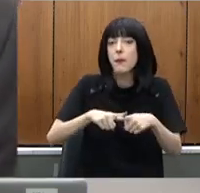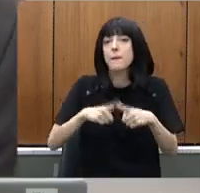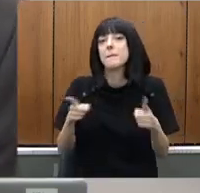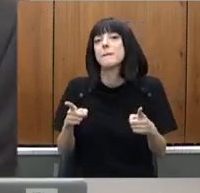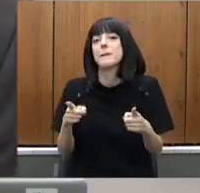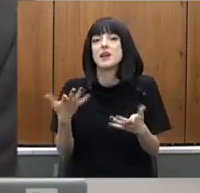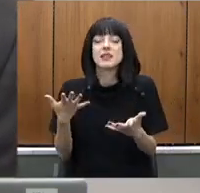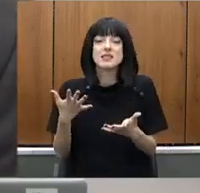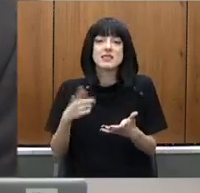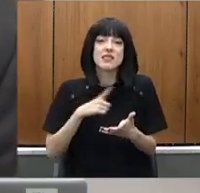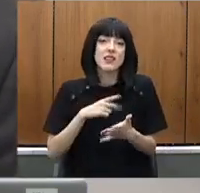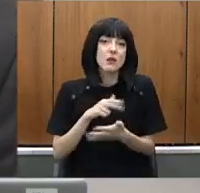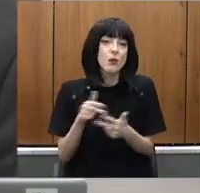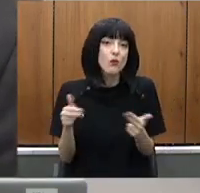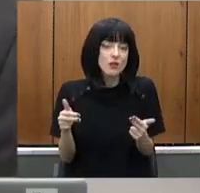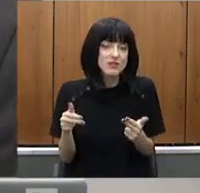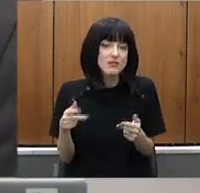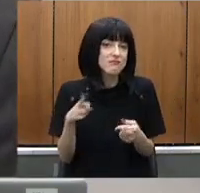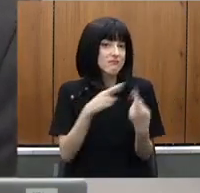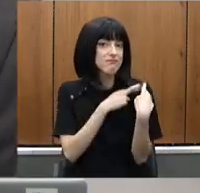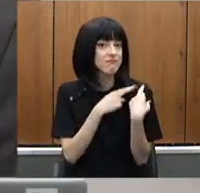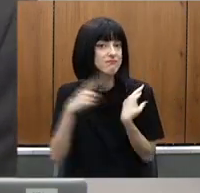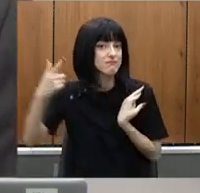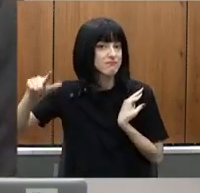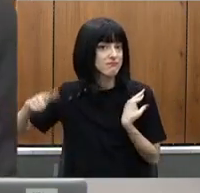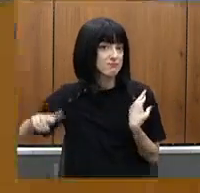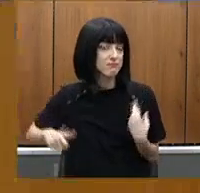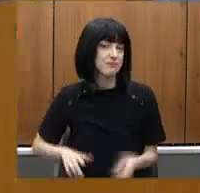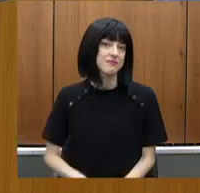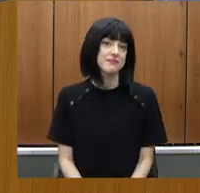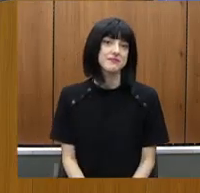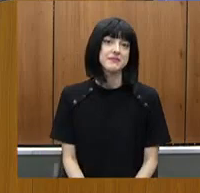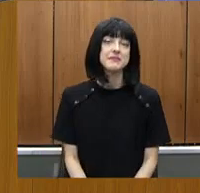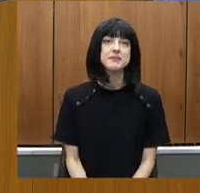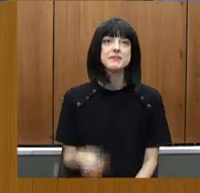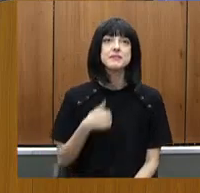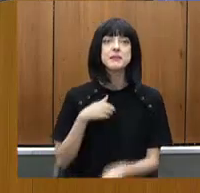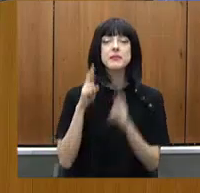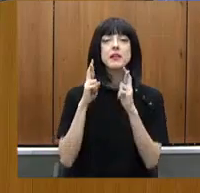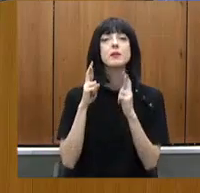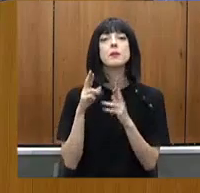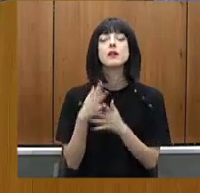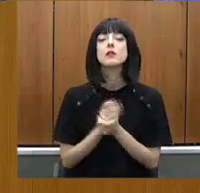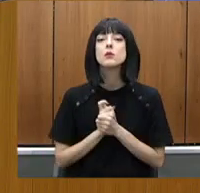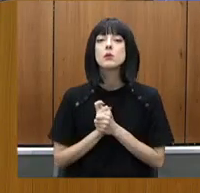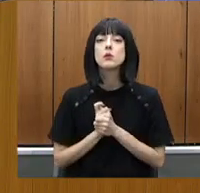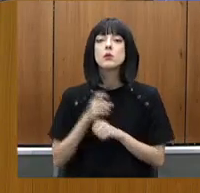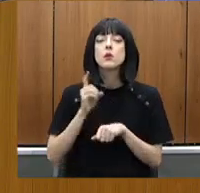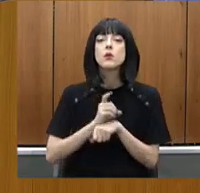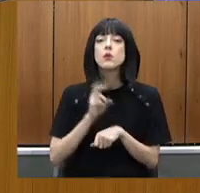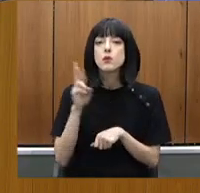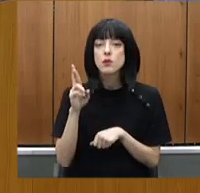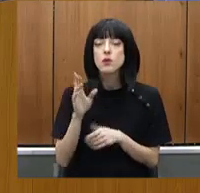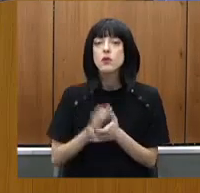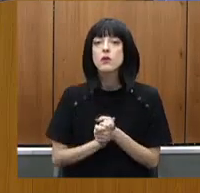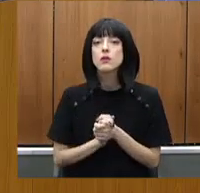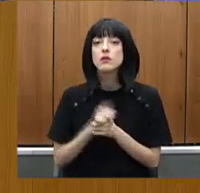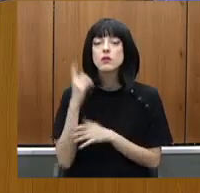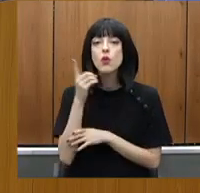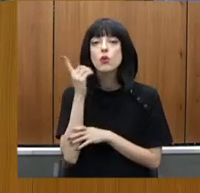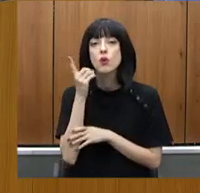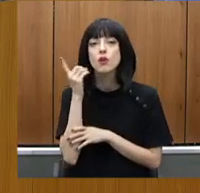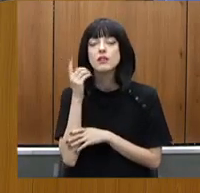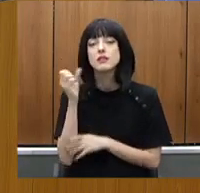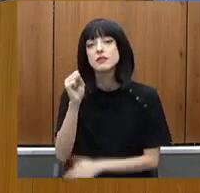até um ponto ela vai ser isso daí para frente não tem jeito e eu espero que o Doutor Samir possa levar